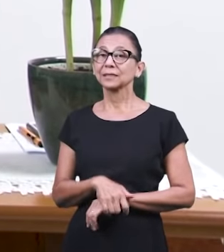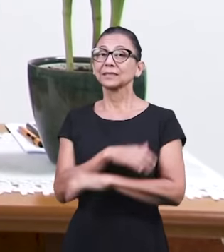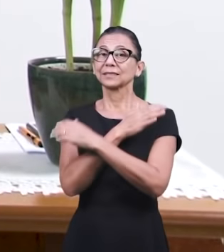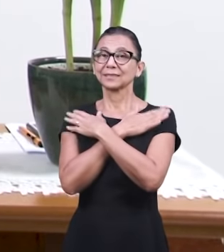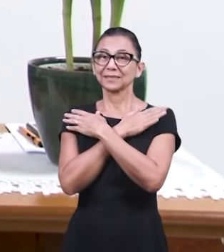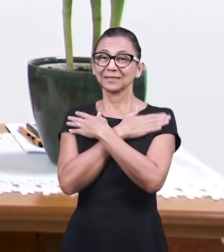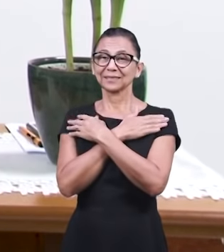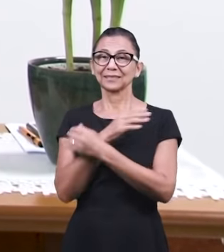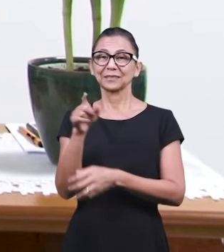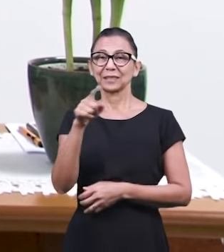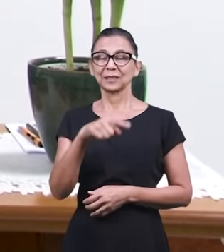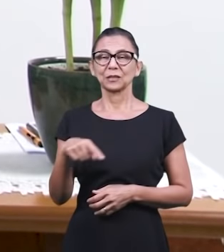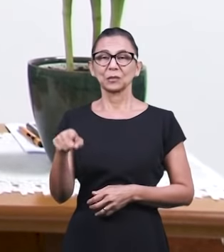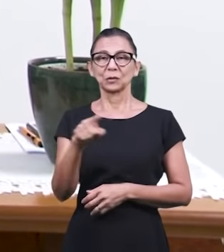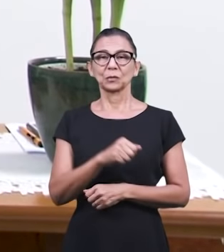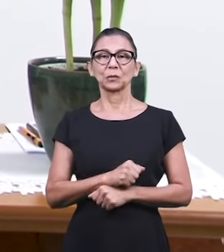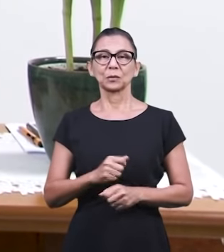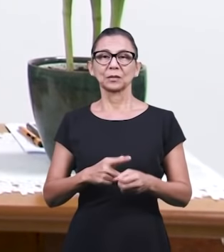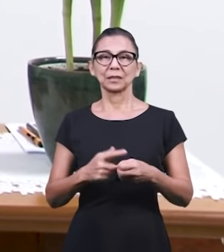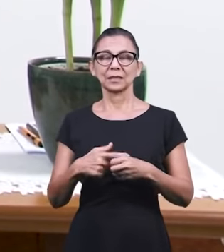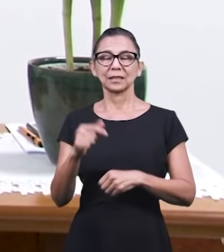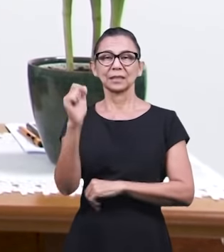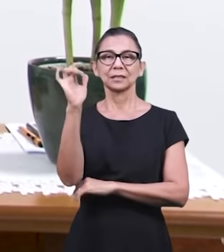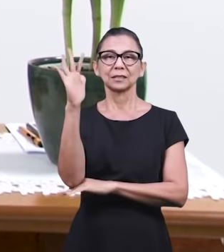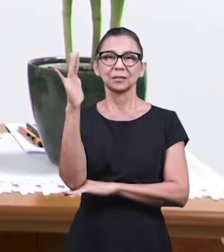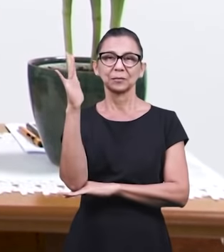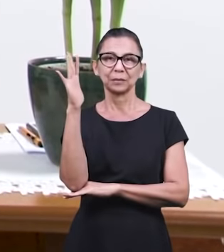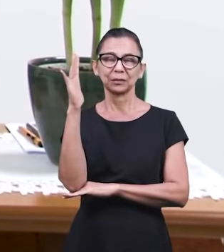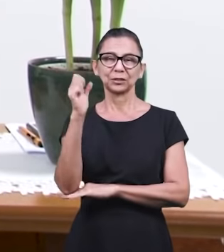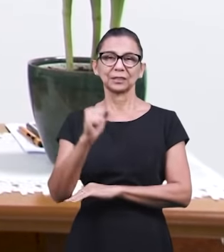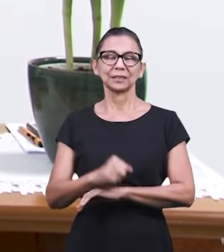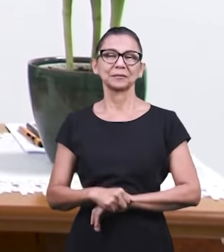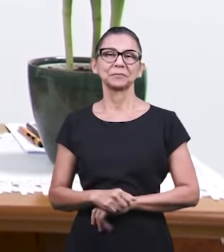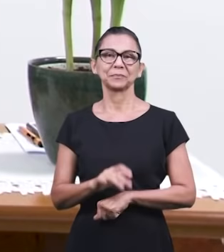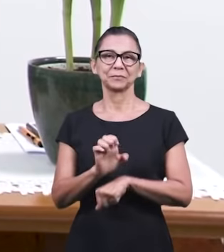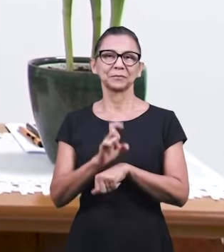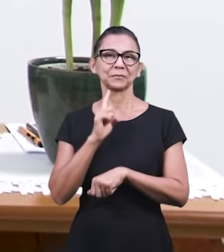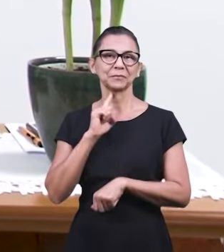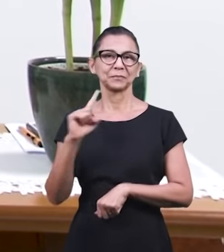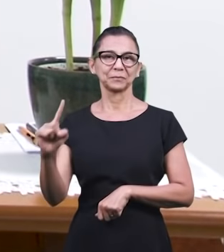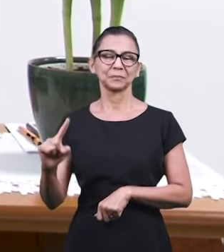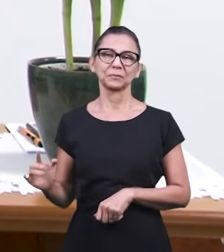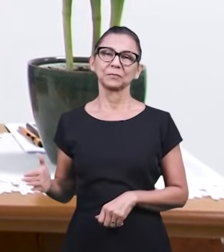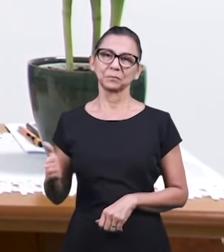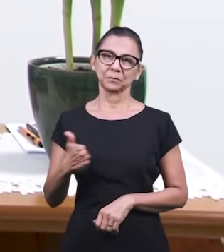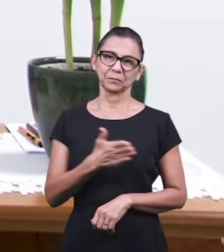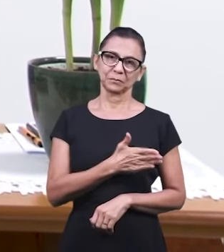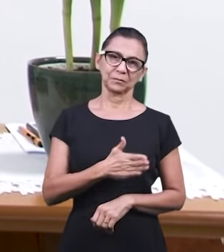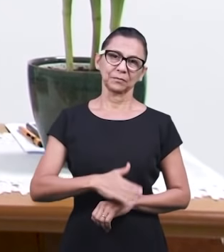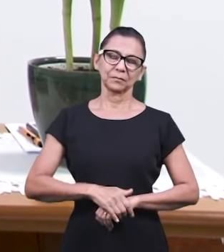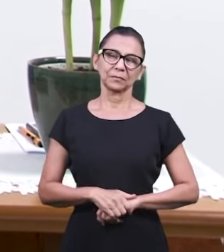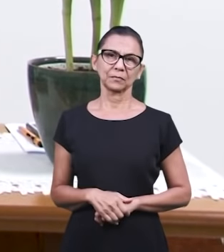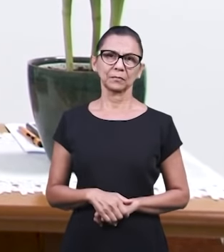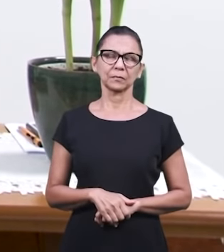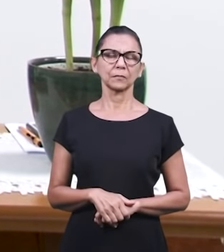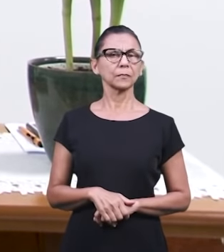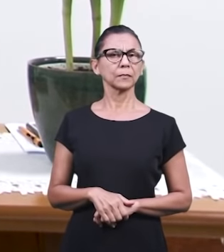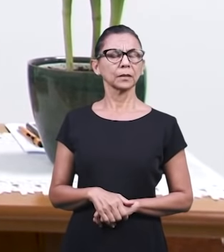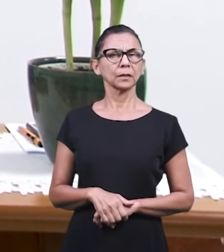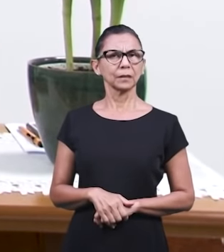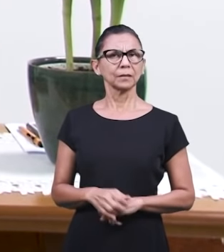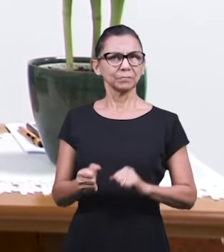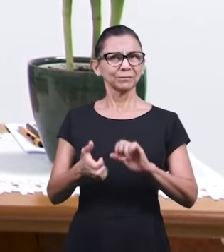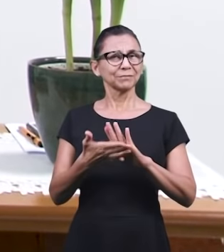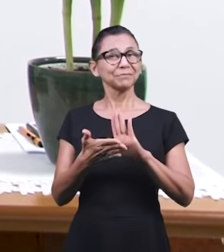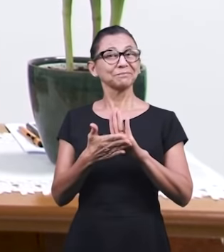mandar um abraço para os nossos irmãos da cidade de Patinga, Minas Gerais. Seja bendito o nome do nosso Deus. Concluindo esse primeiro bloco, então,